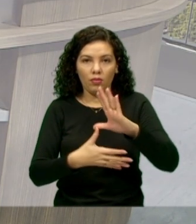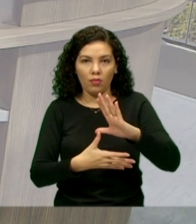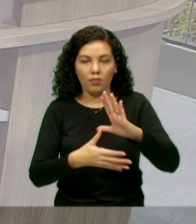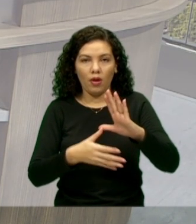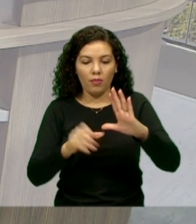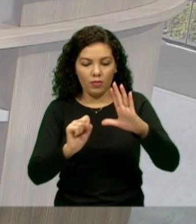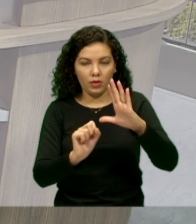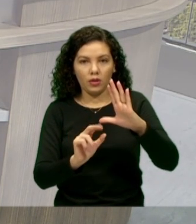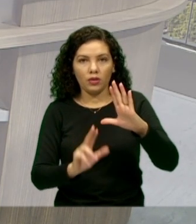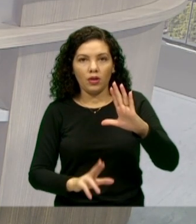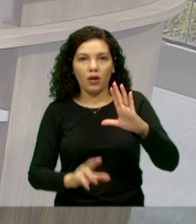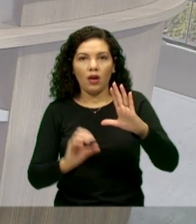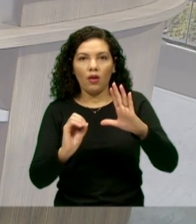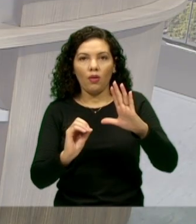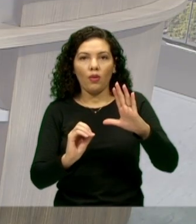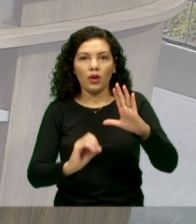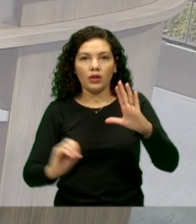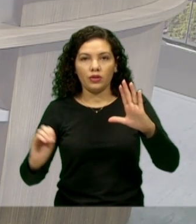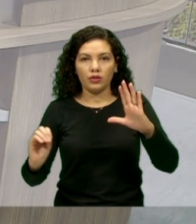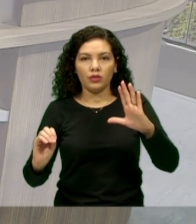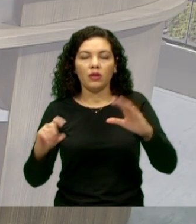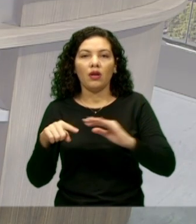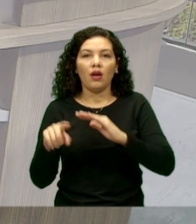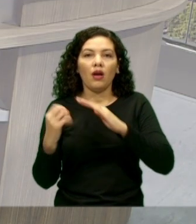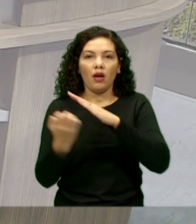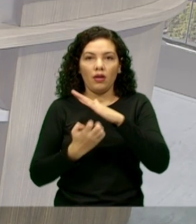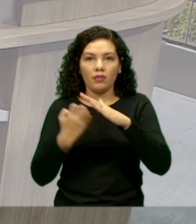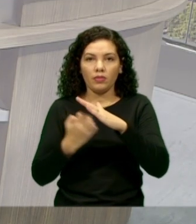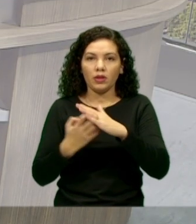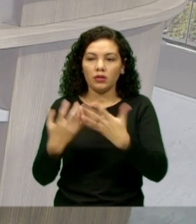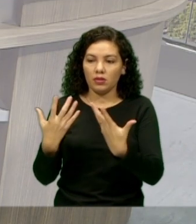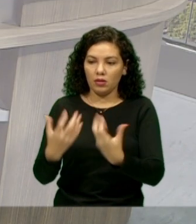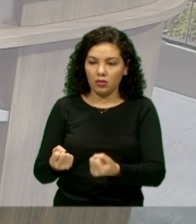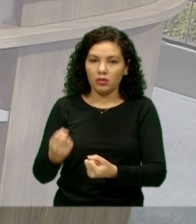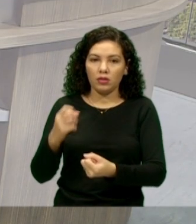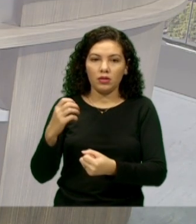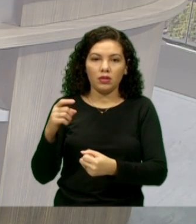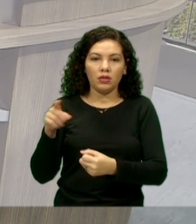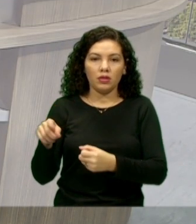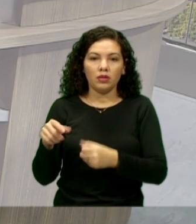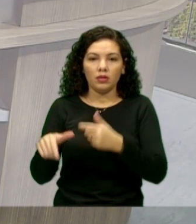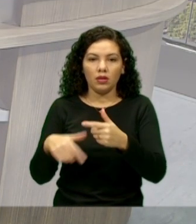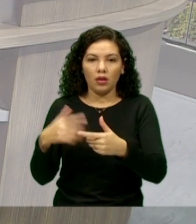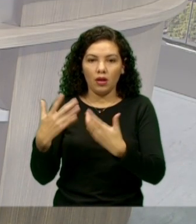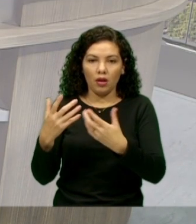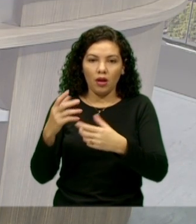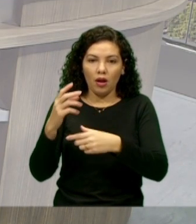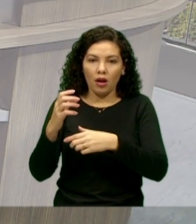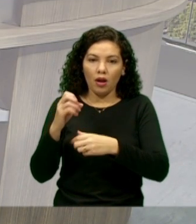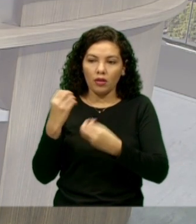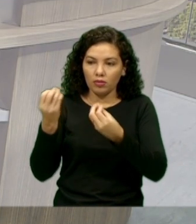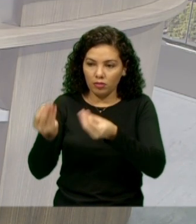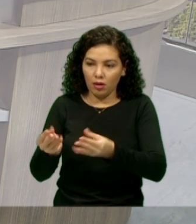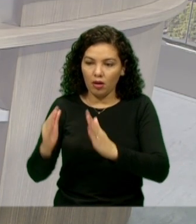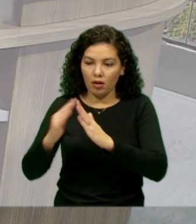Catarina, que a empresa admite o empregado por 30 dias, lhe dá moradia, lhe dá condições por 30 dias,